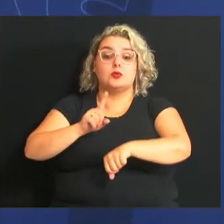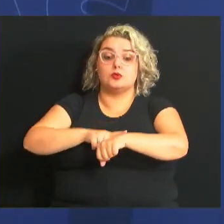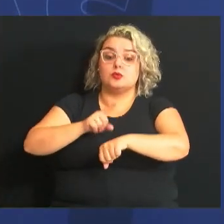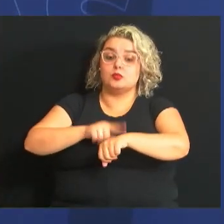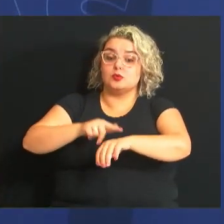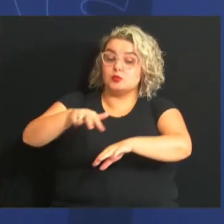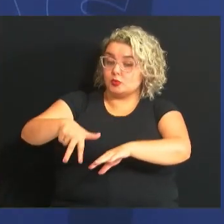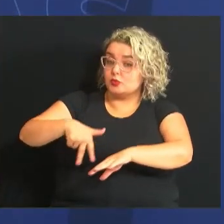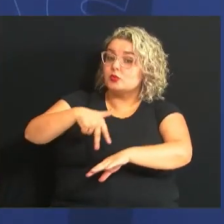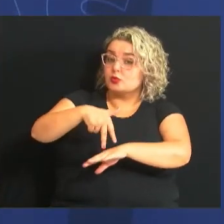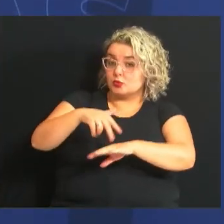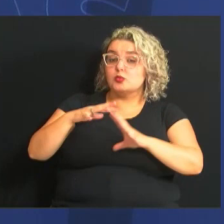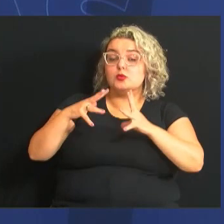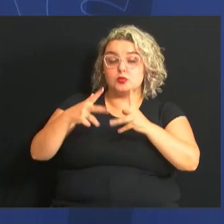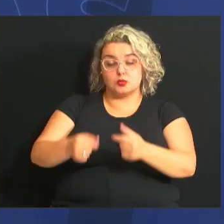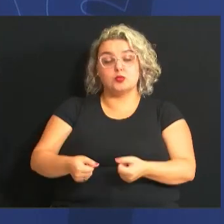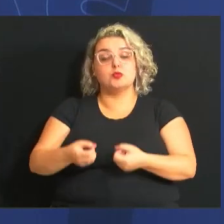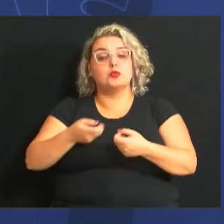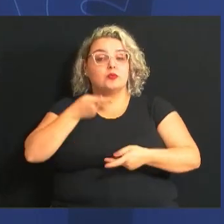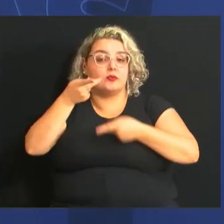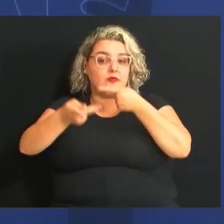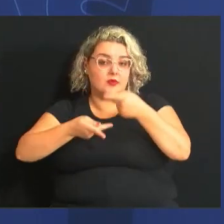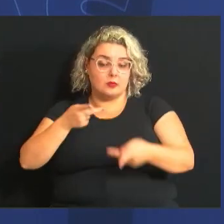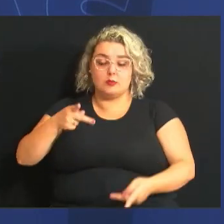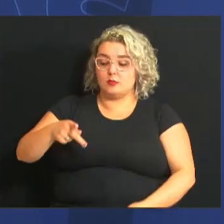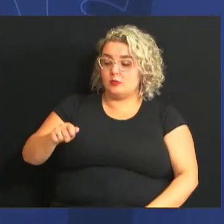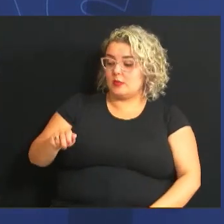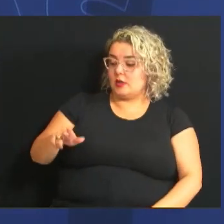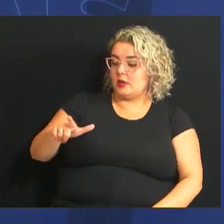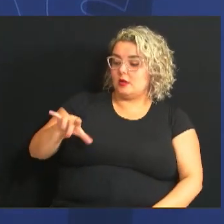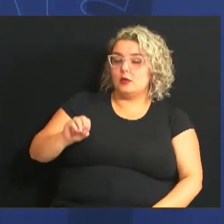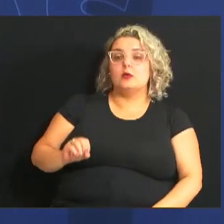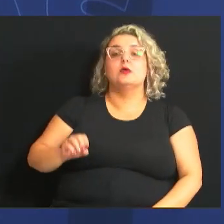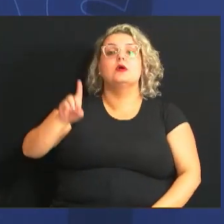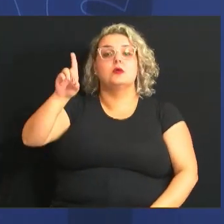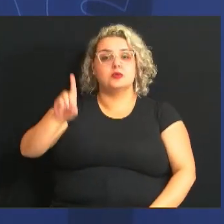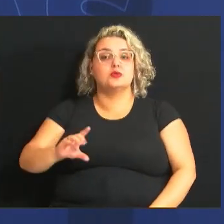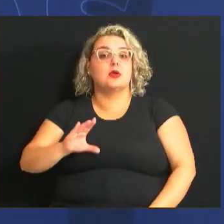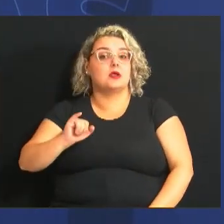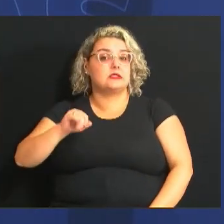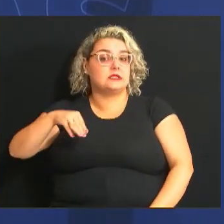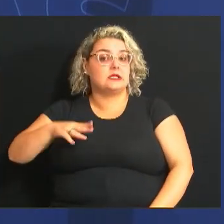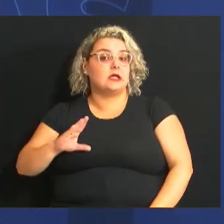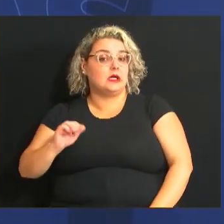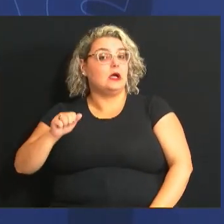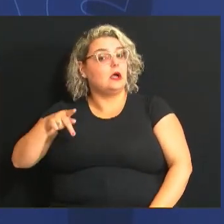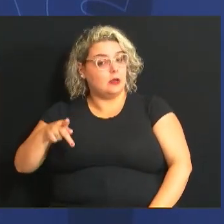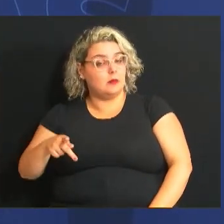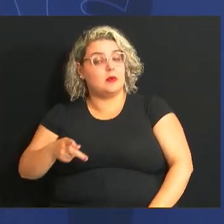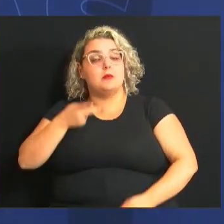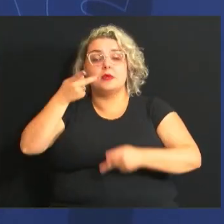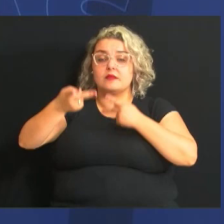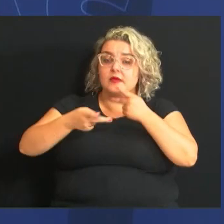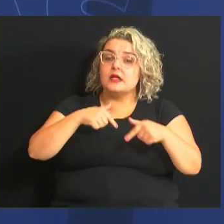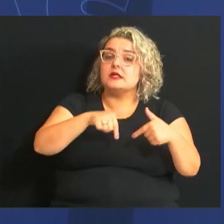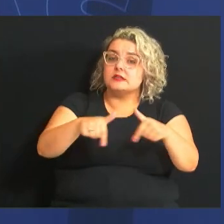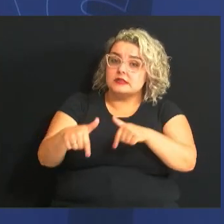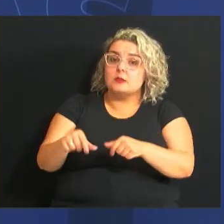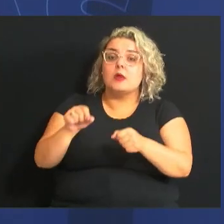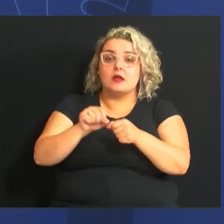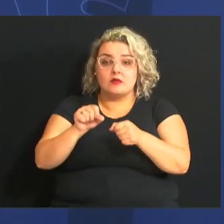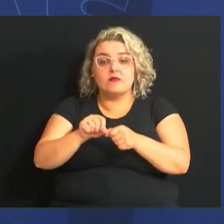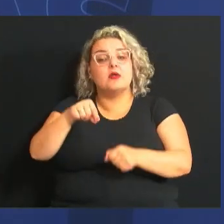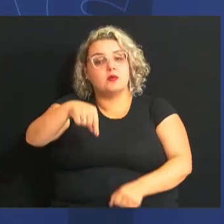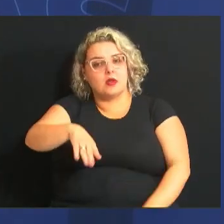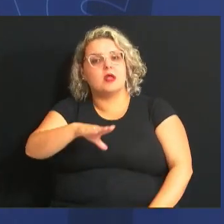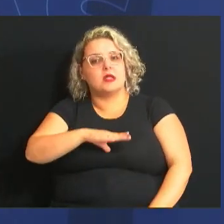e tudo que foi passado pelo Paulo, que é diretor da Sincamp, por contar também neste trabalho que é realizado aqui na cidade